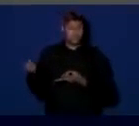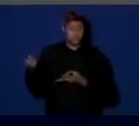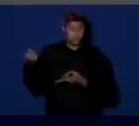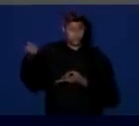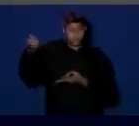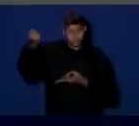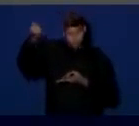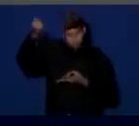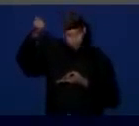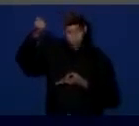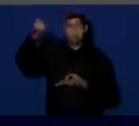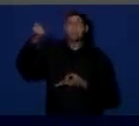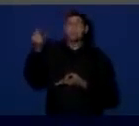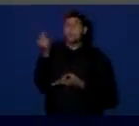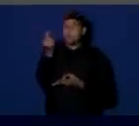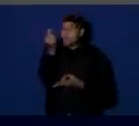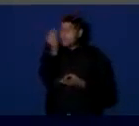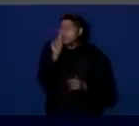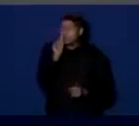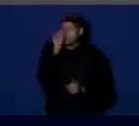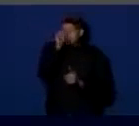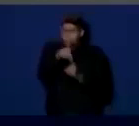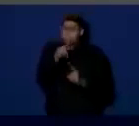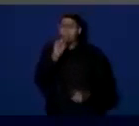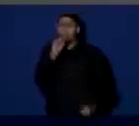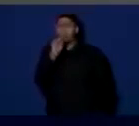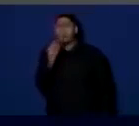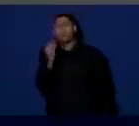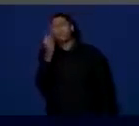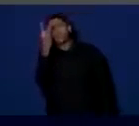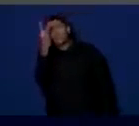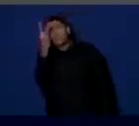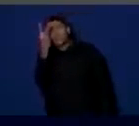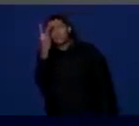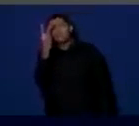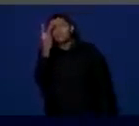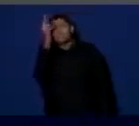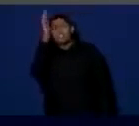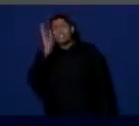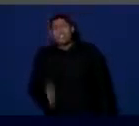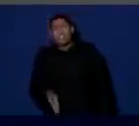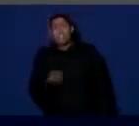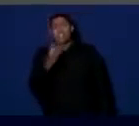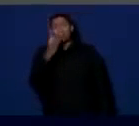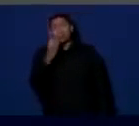o que está o mercado precificando, atingir aí um pico de 2, e já em